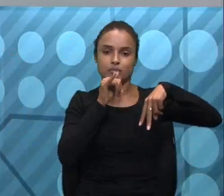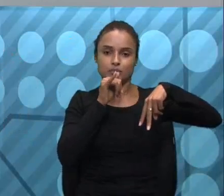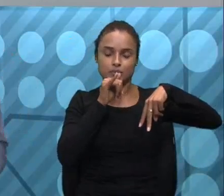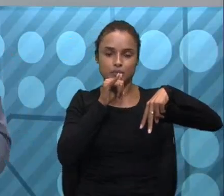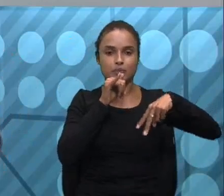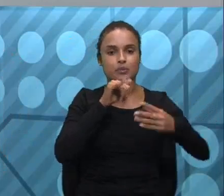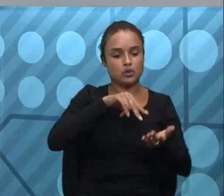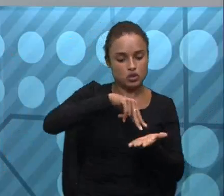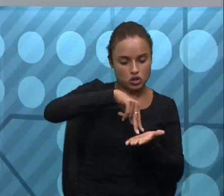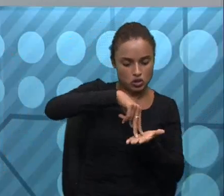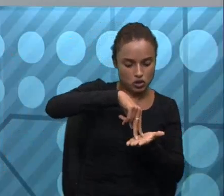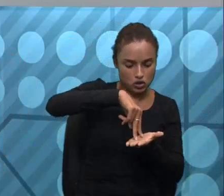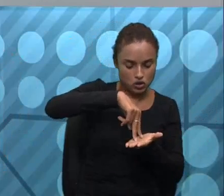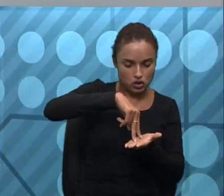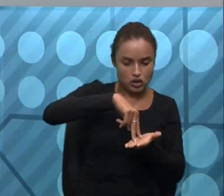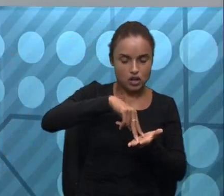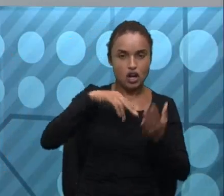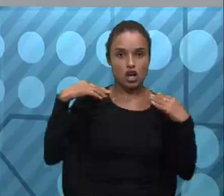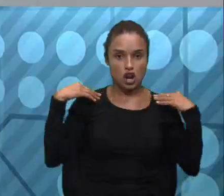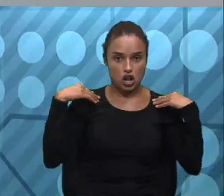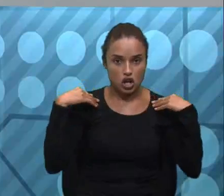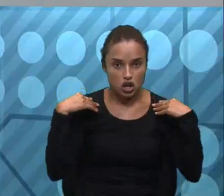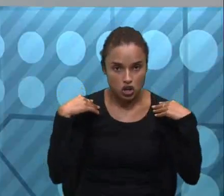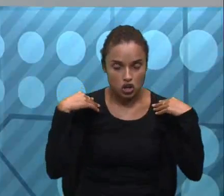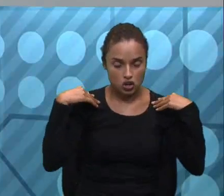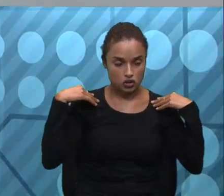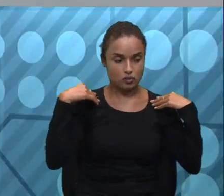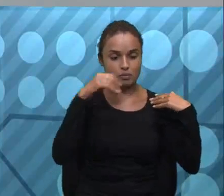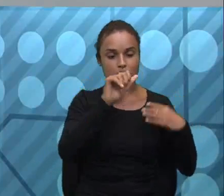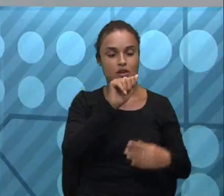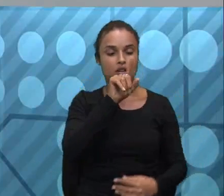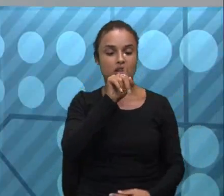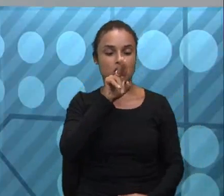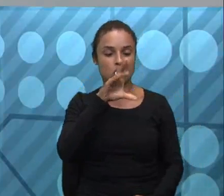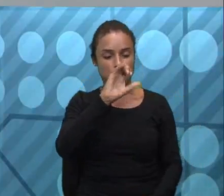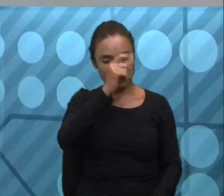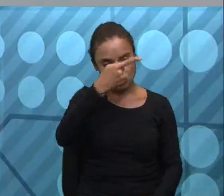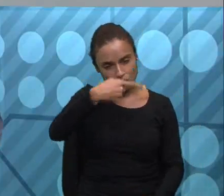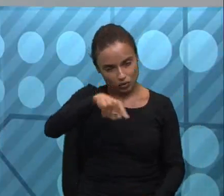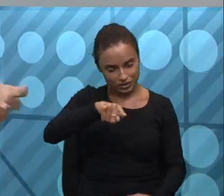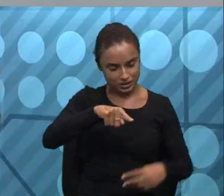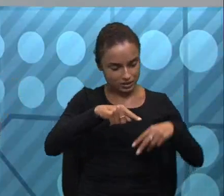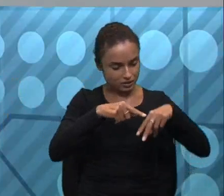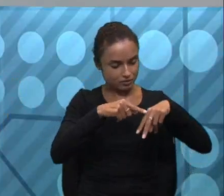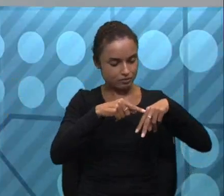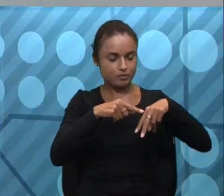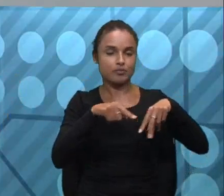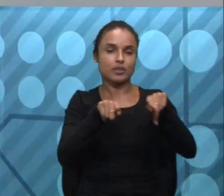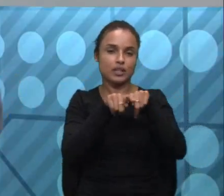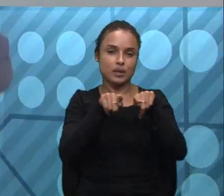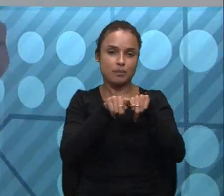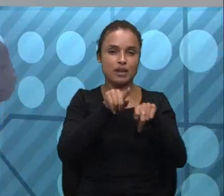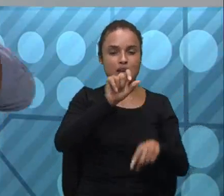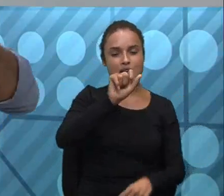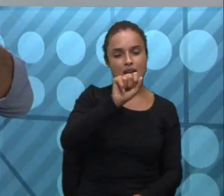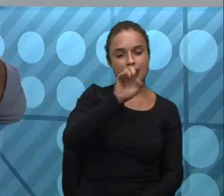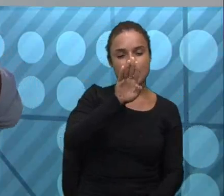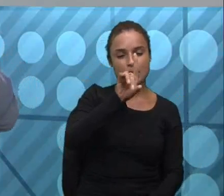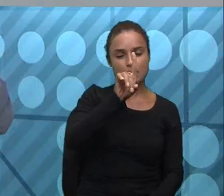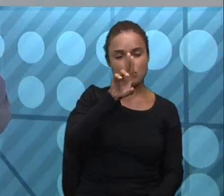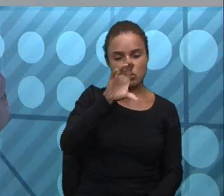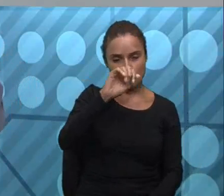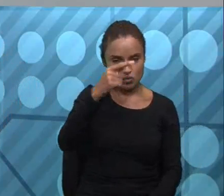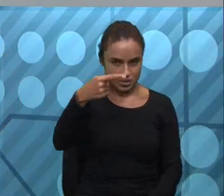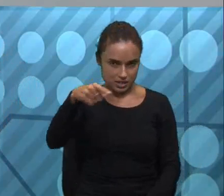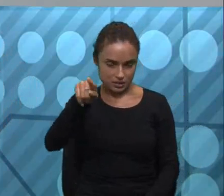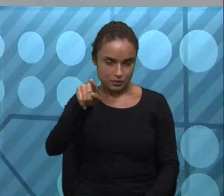quadril, e também ela faz adução e abdução. Lembra daquele exemplo do polichinelo? Lembra da figura que eu